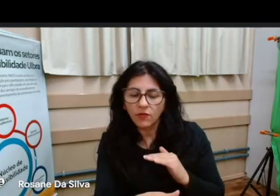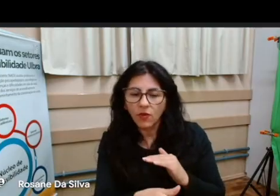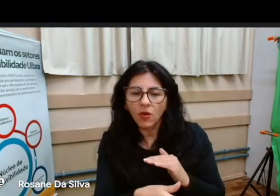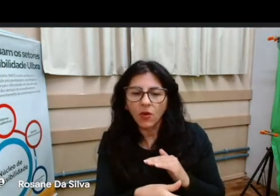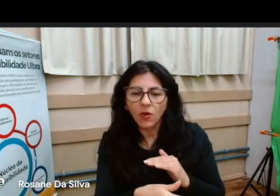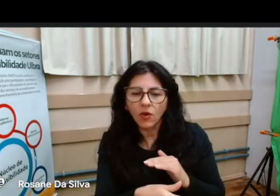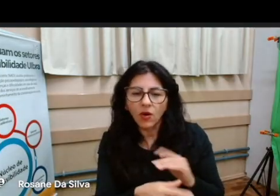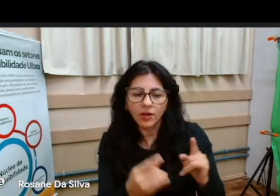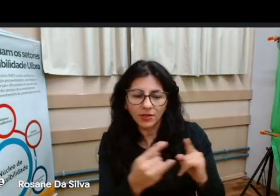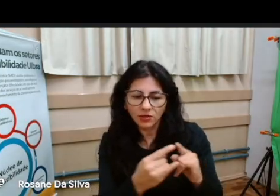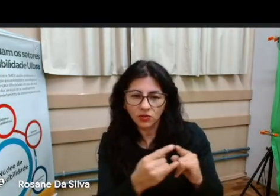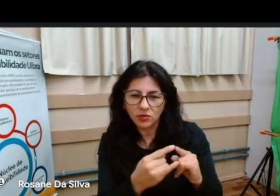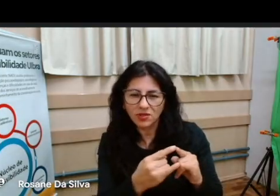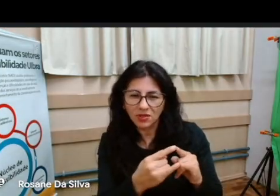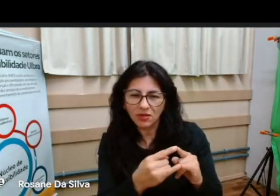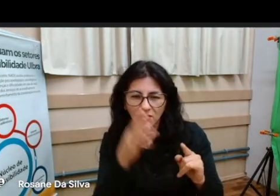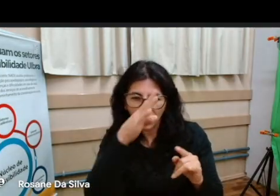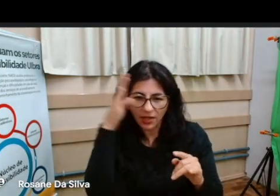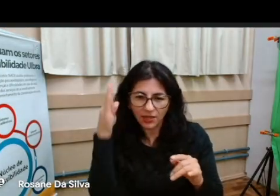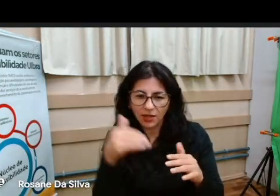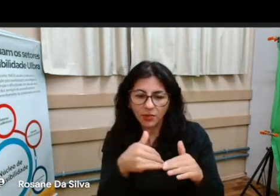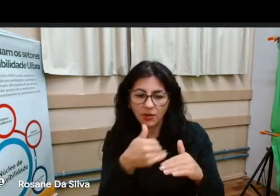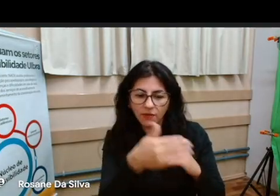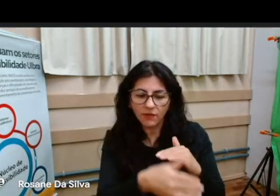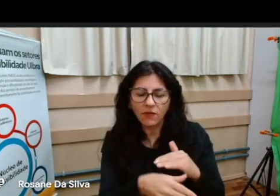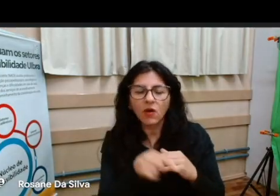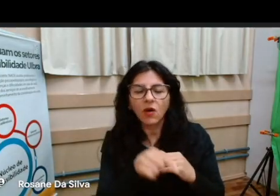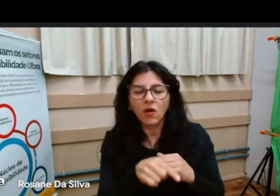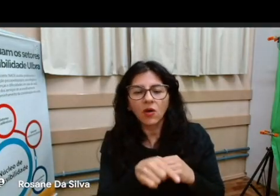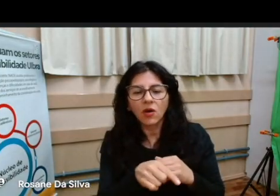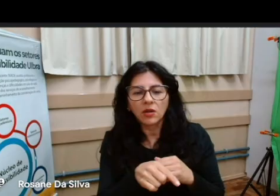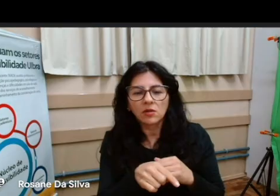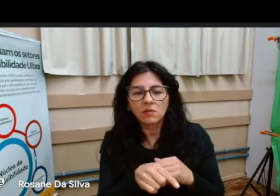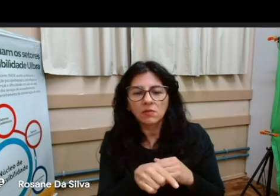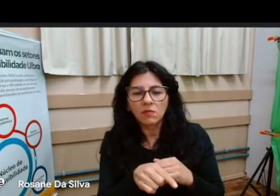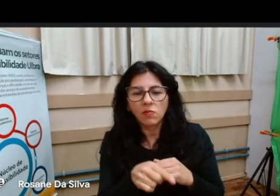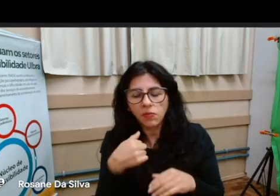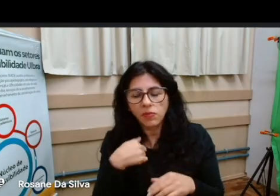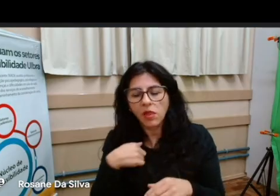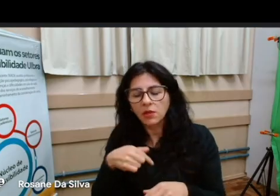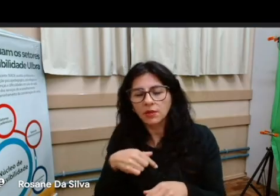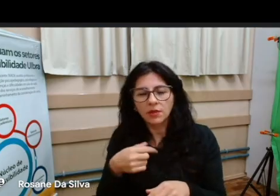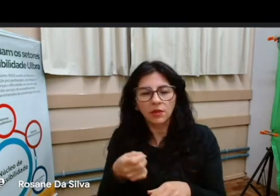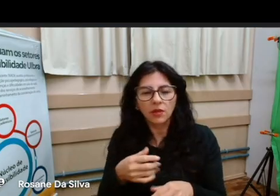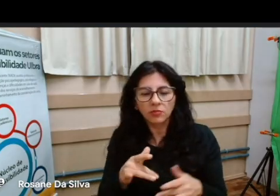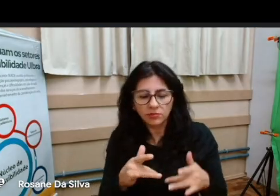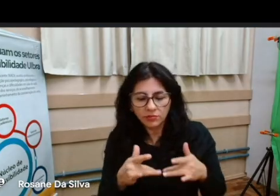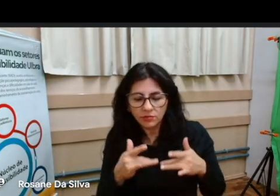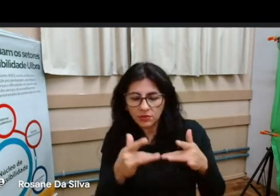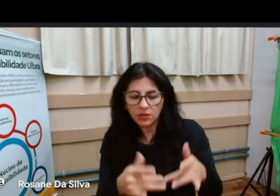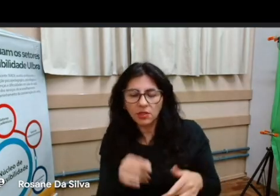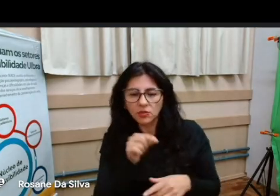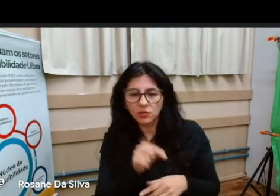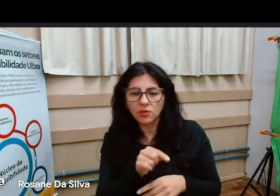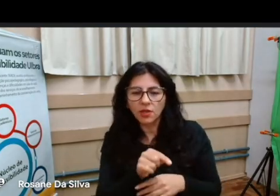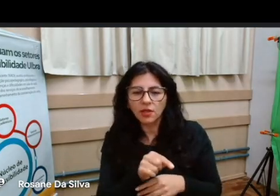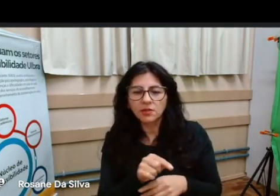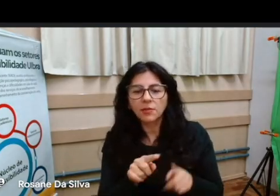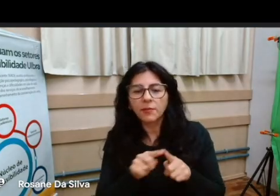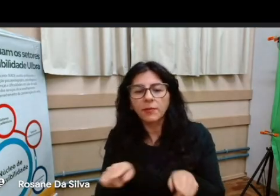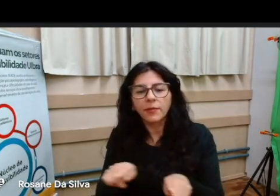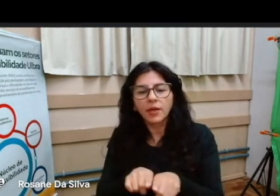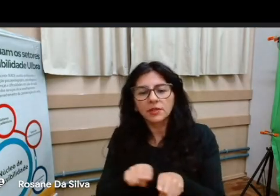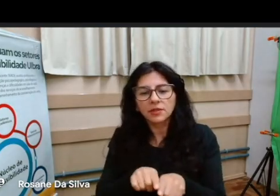fora né da instituição acadêmica aí que que que eu venho particularmente me dedicando aí